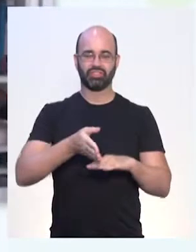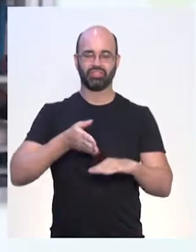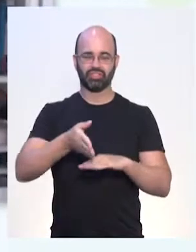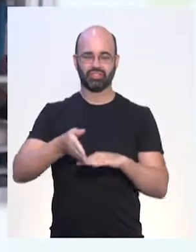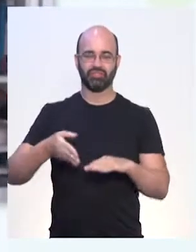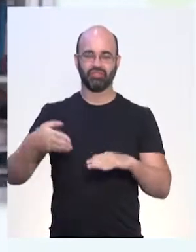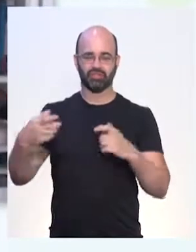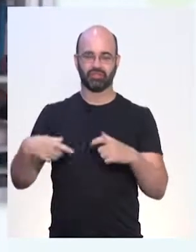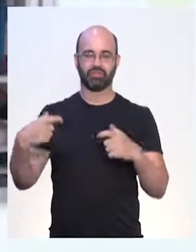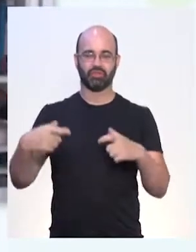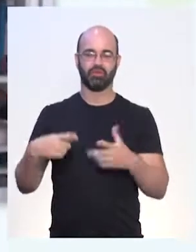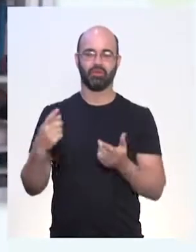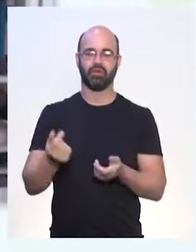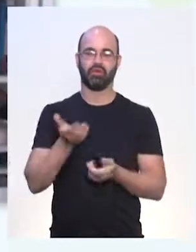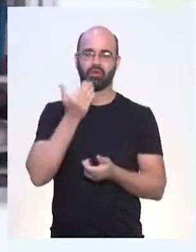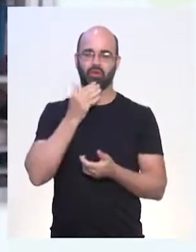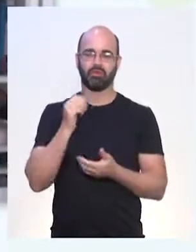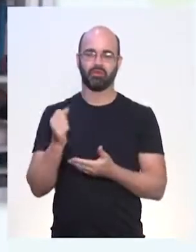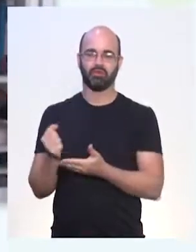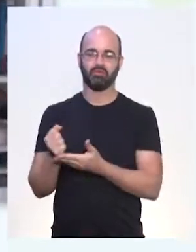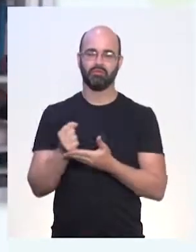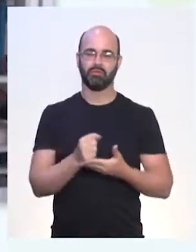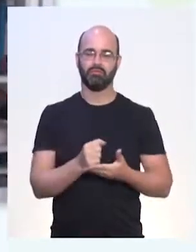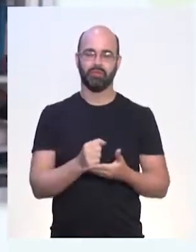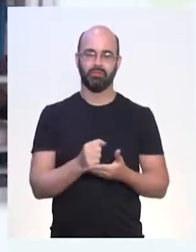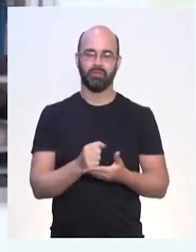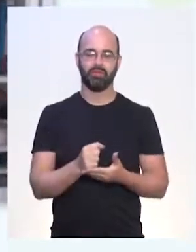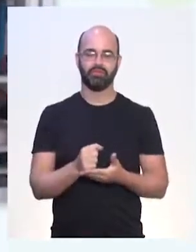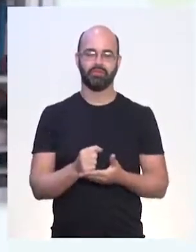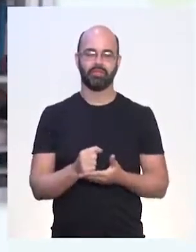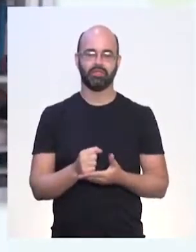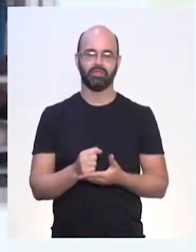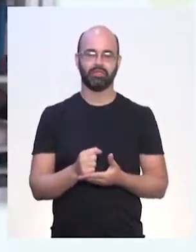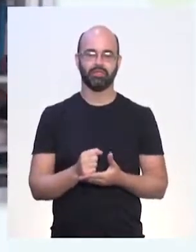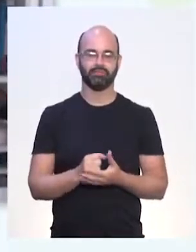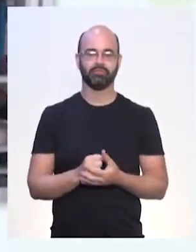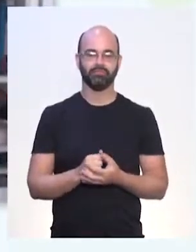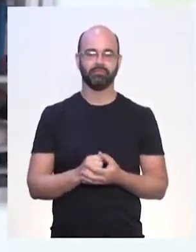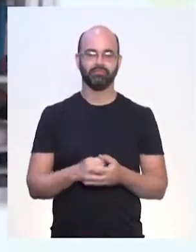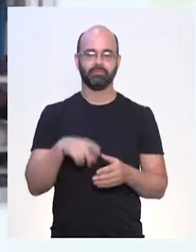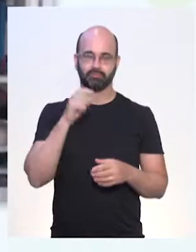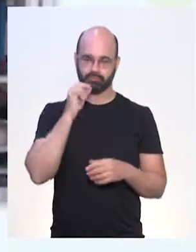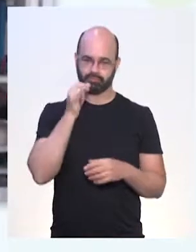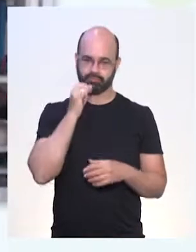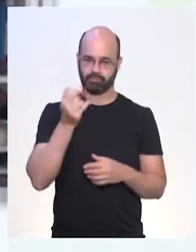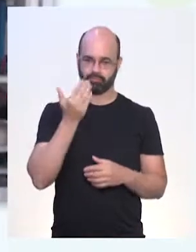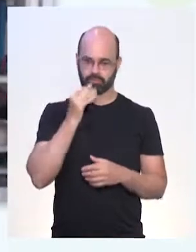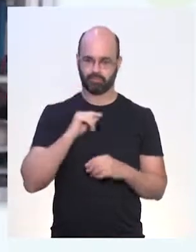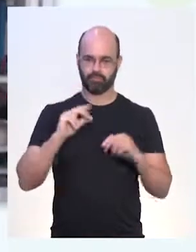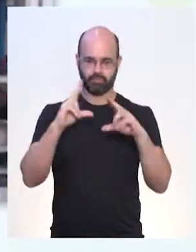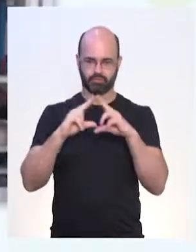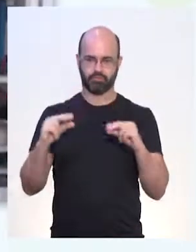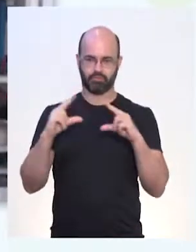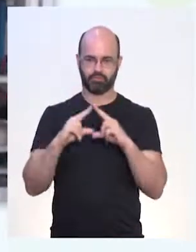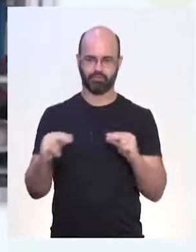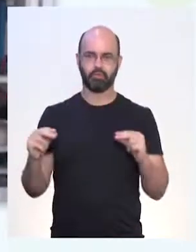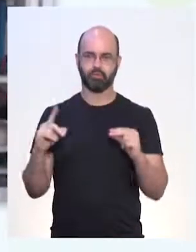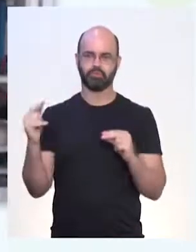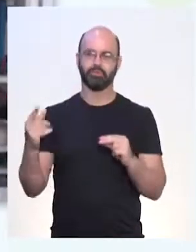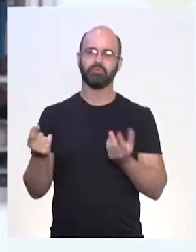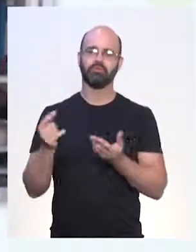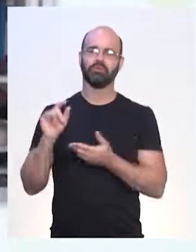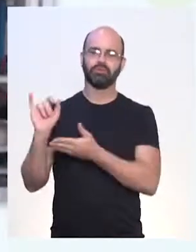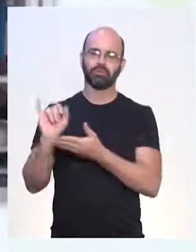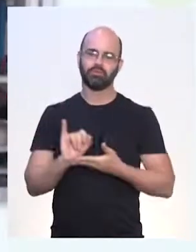importar alimentos, e cerca de 65% a 85% dos alimentos no Líbano são importados. Então,